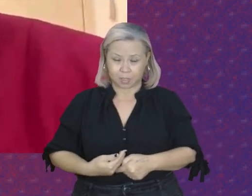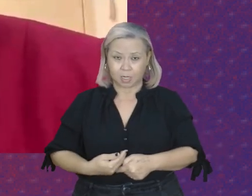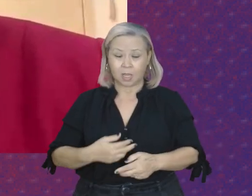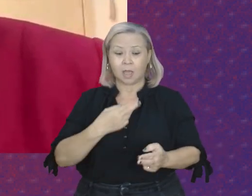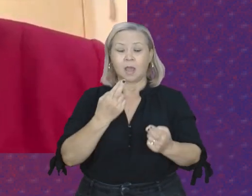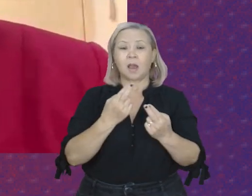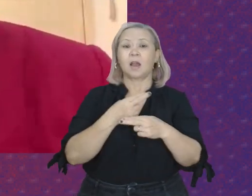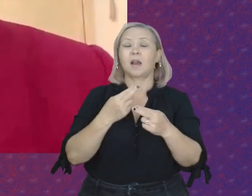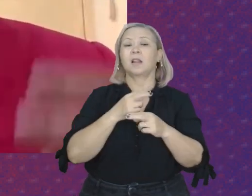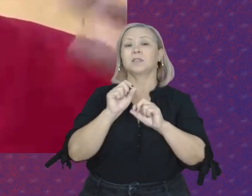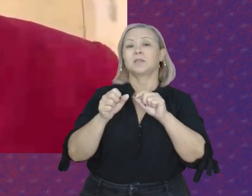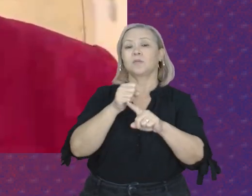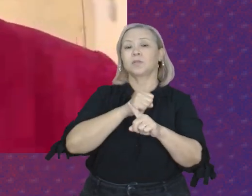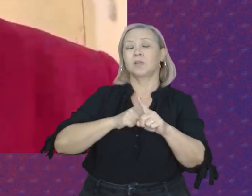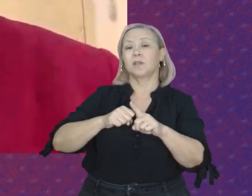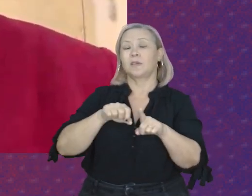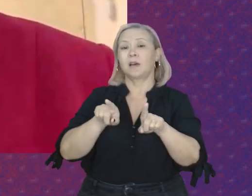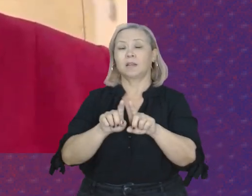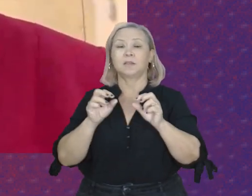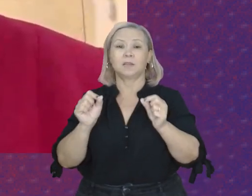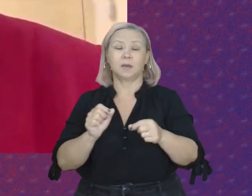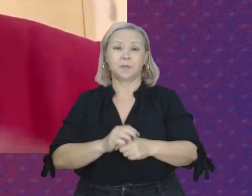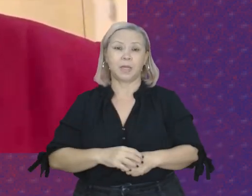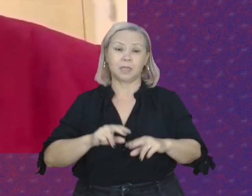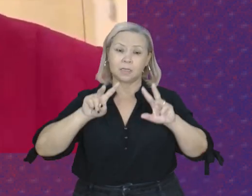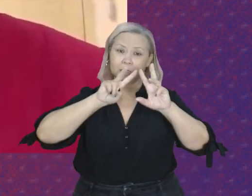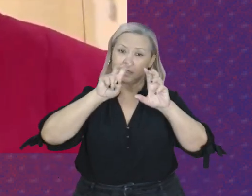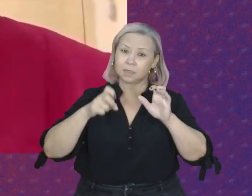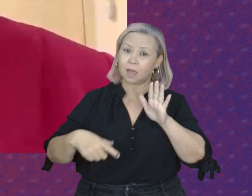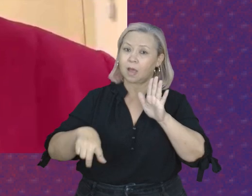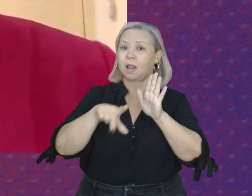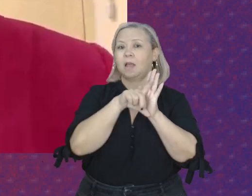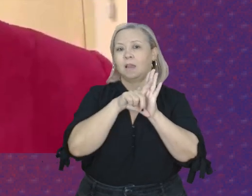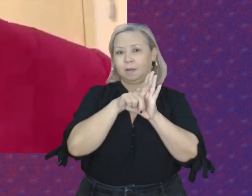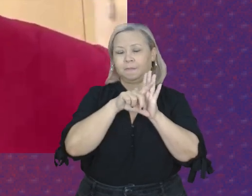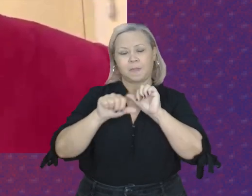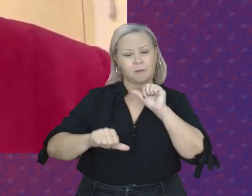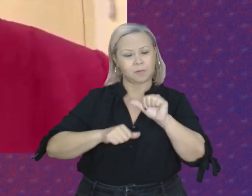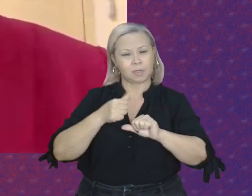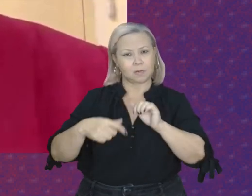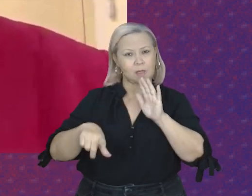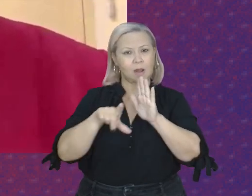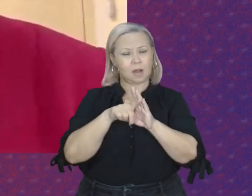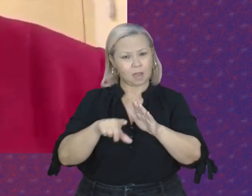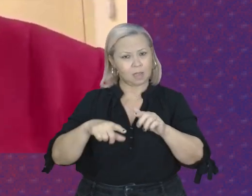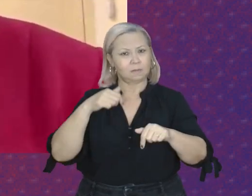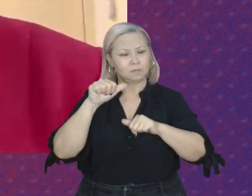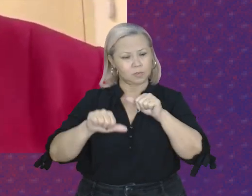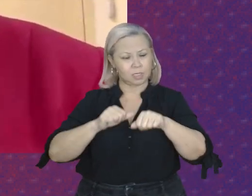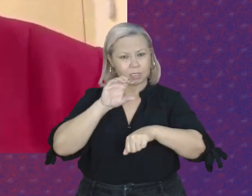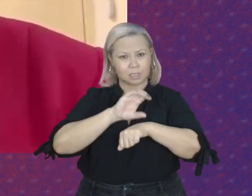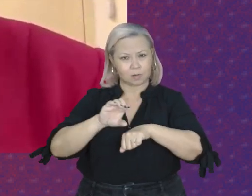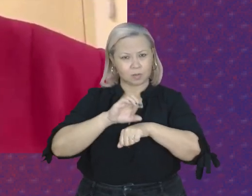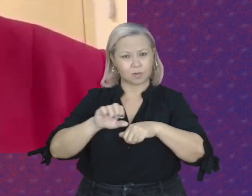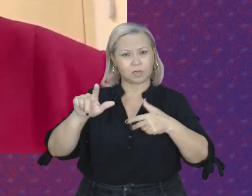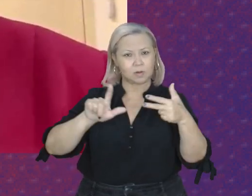com a sociedade e também em termos legais, né? Alterações profundas na Constituição e na